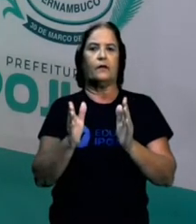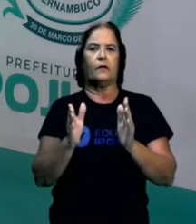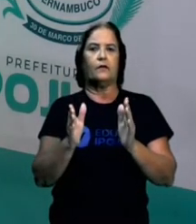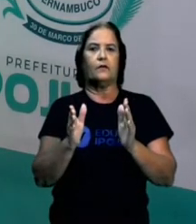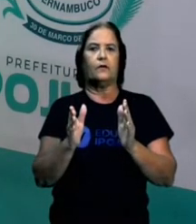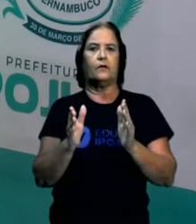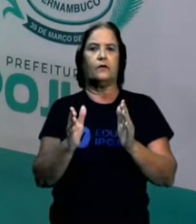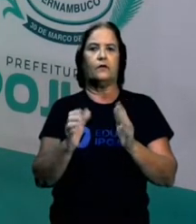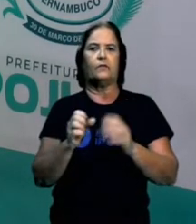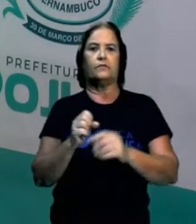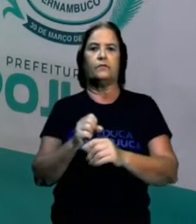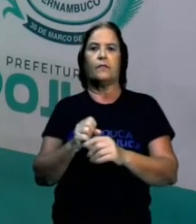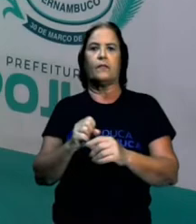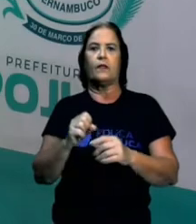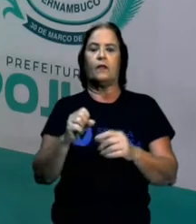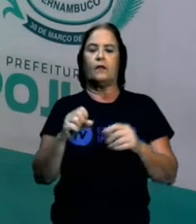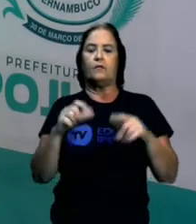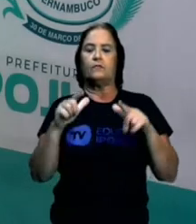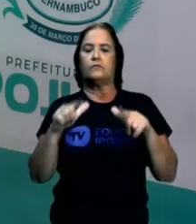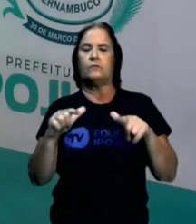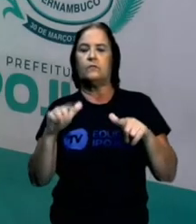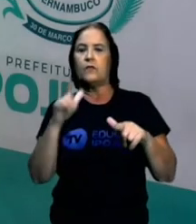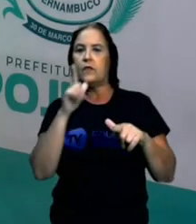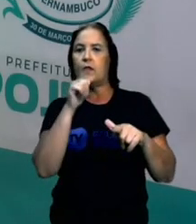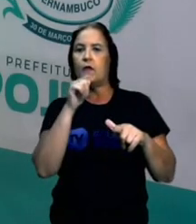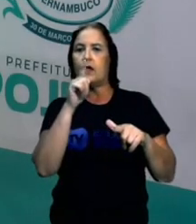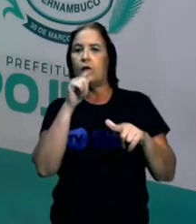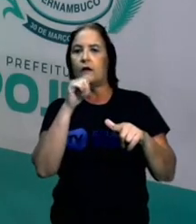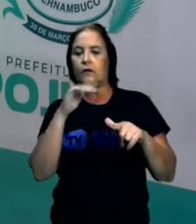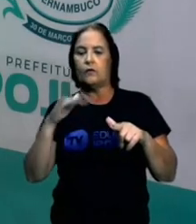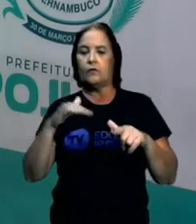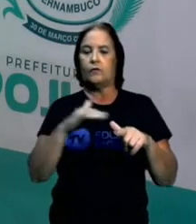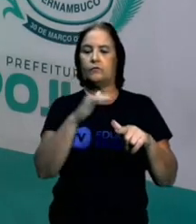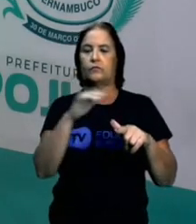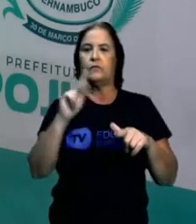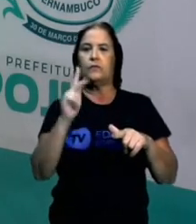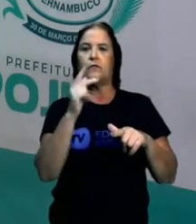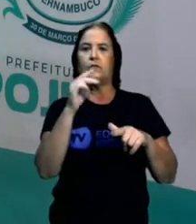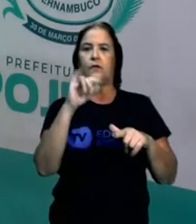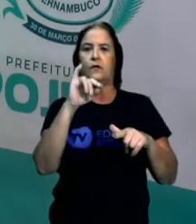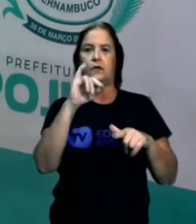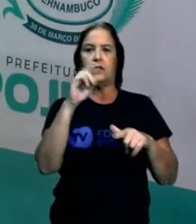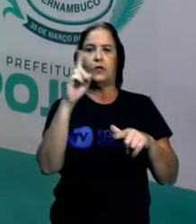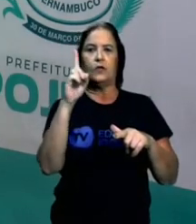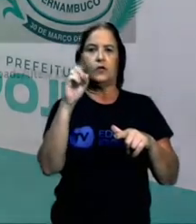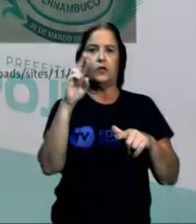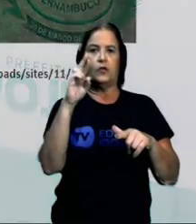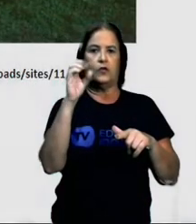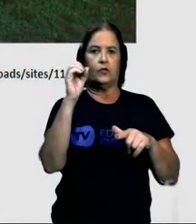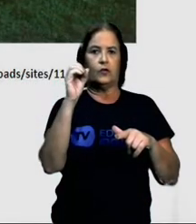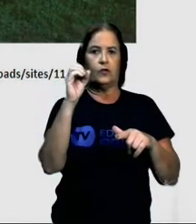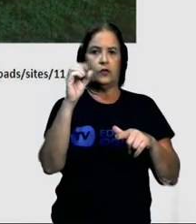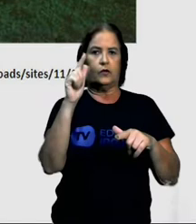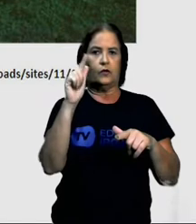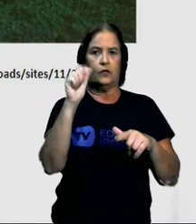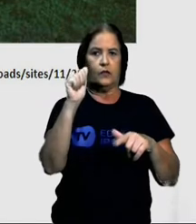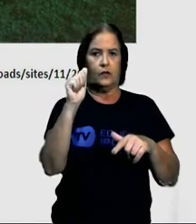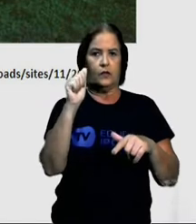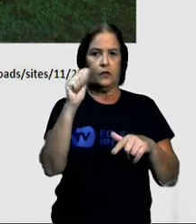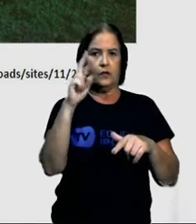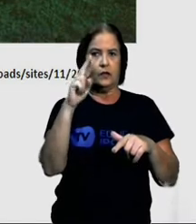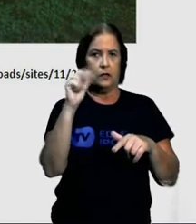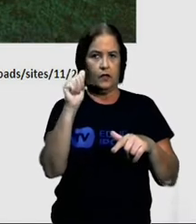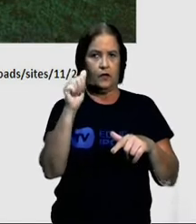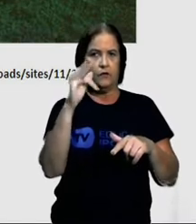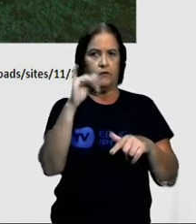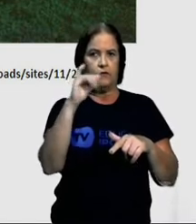a hidrografia, a questão das águas no continente americano. Eu trouxe para vocês aí uma imagem